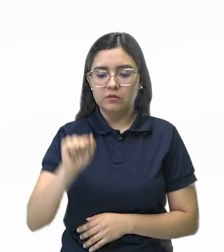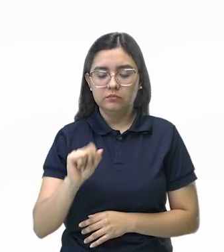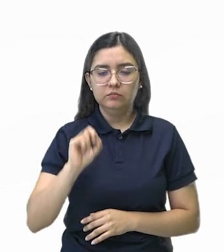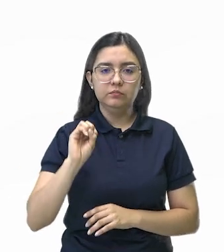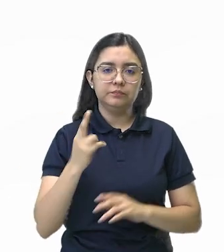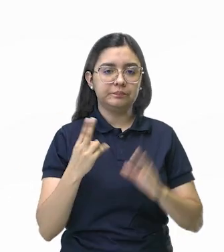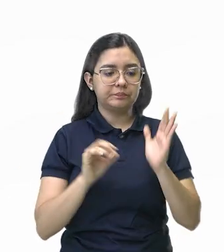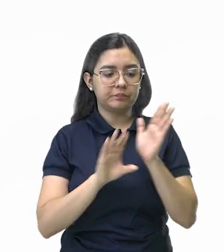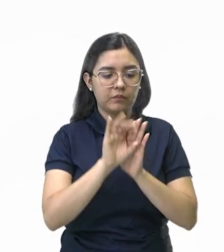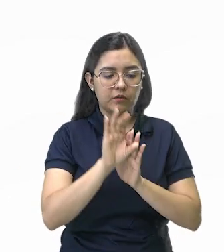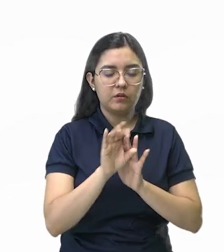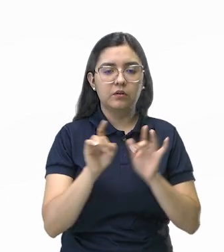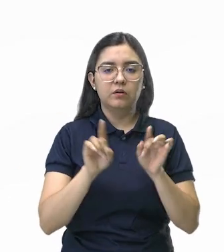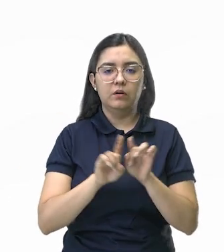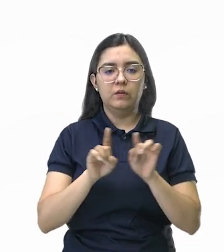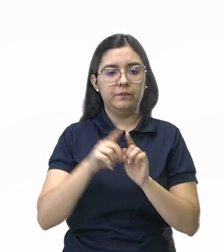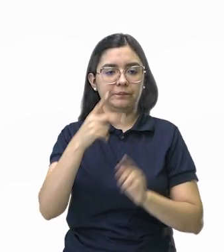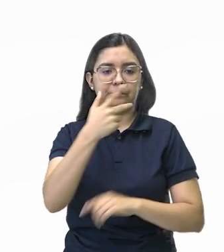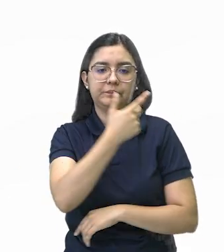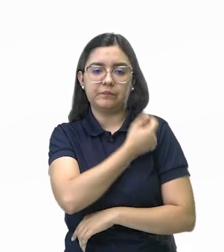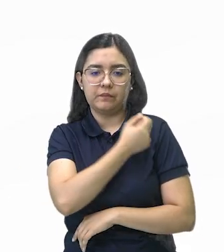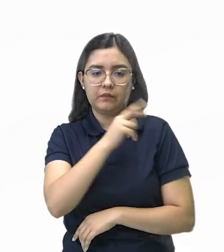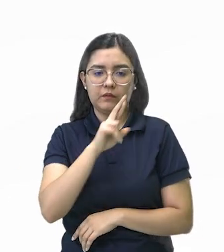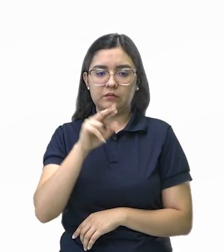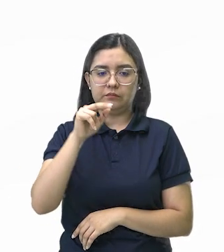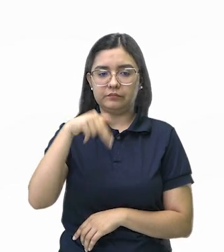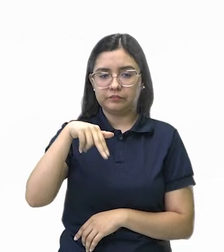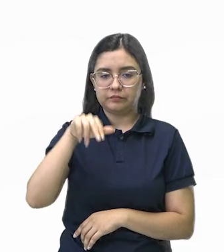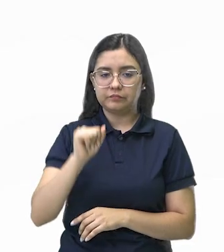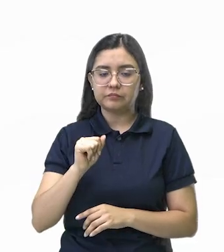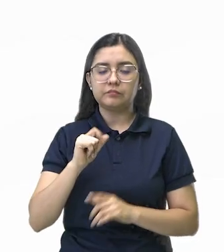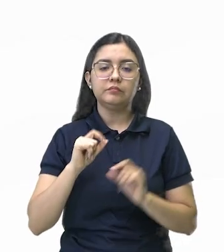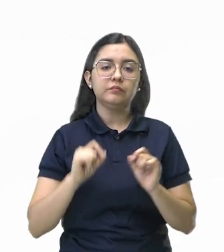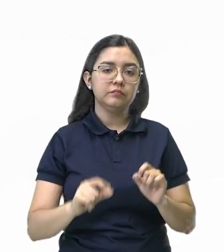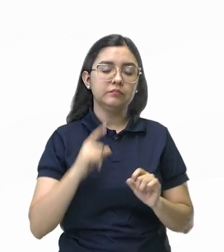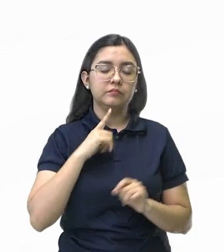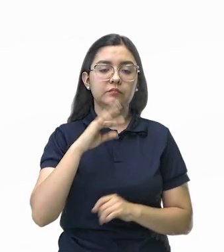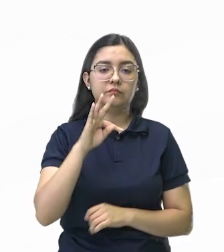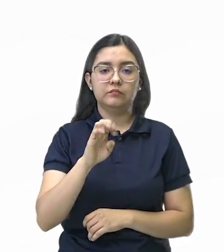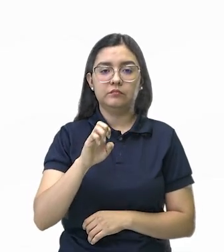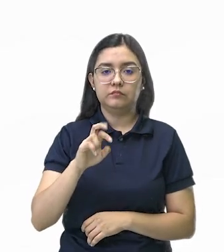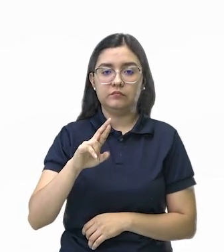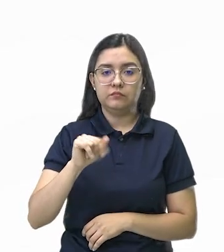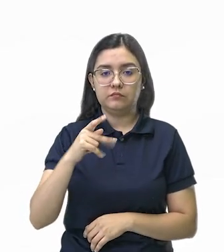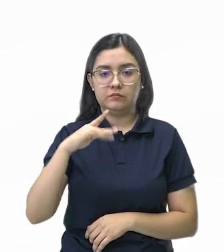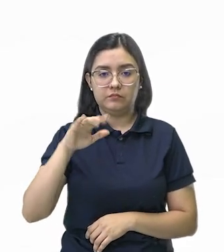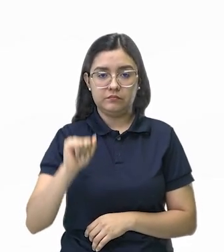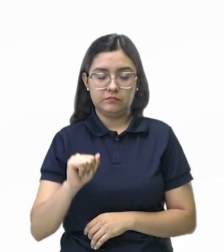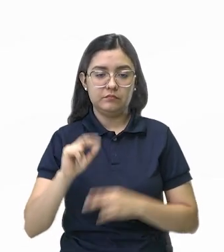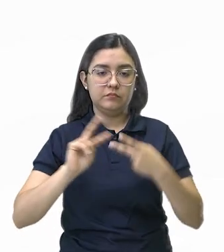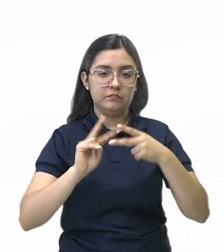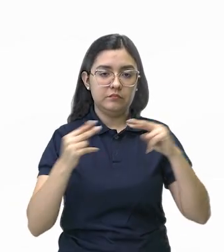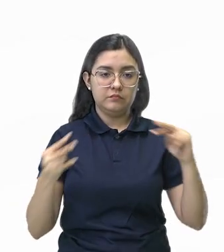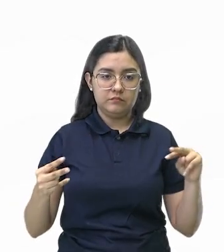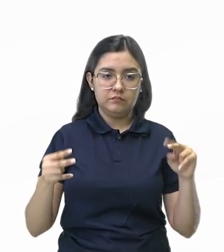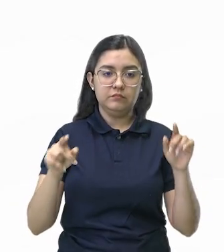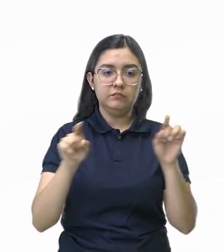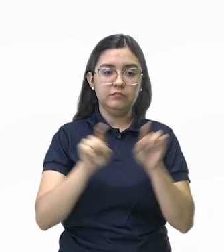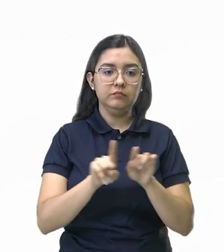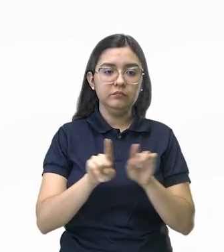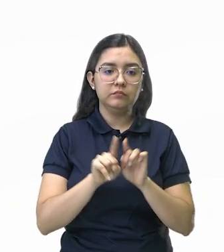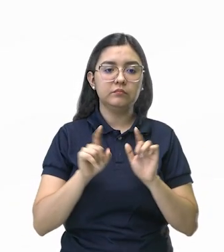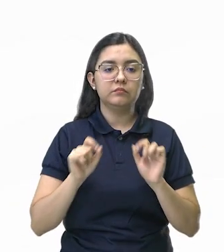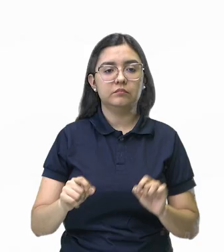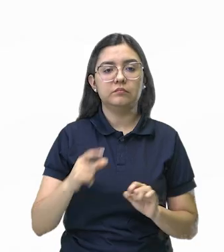modificadas, vacinas de RNA, terapia gênica, diagnóstico por PCR. E na agricultura,